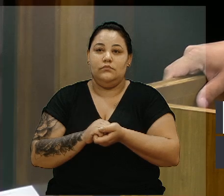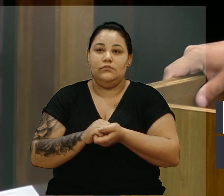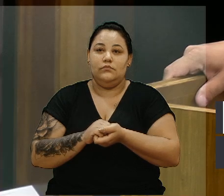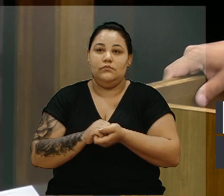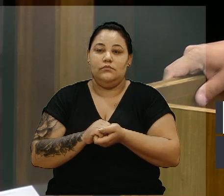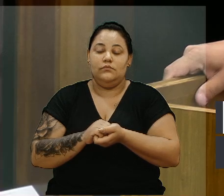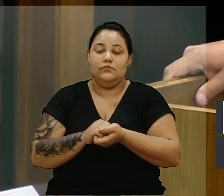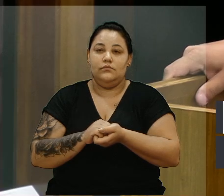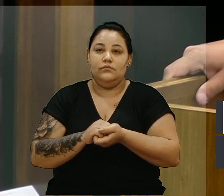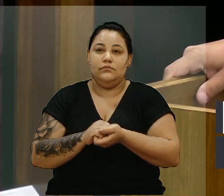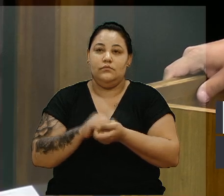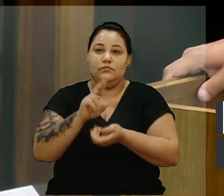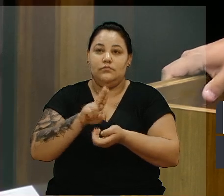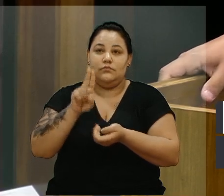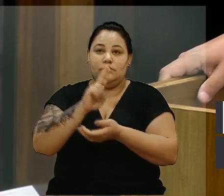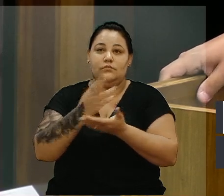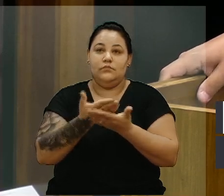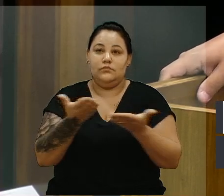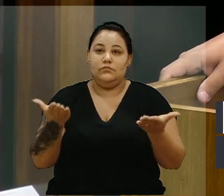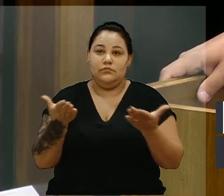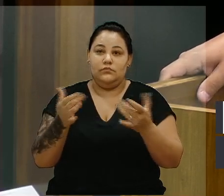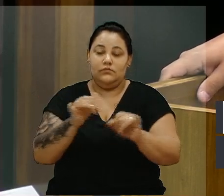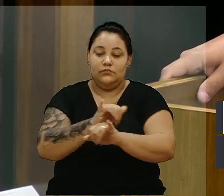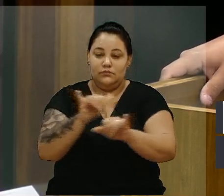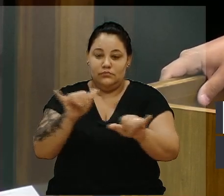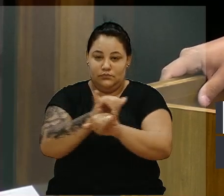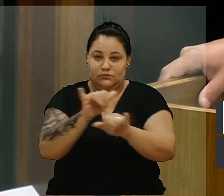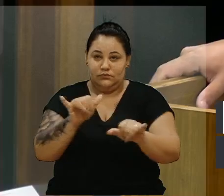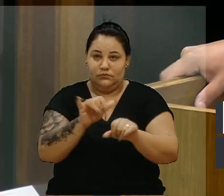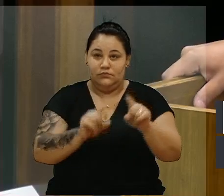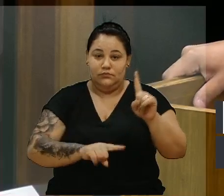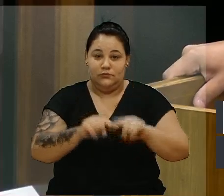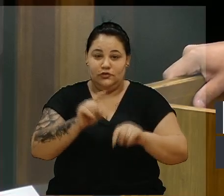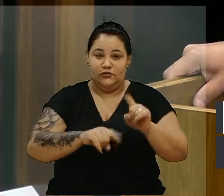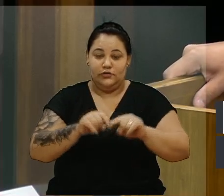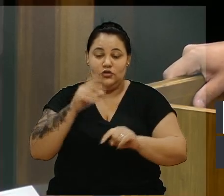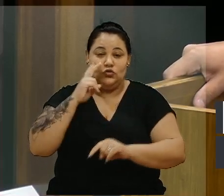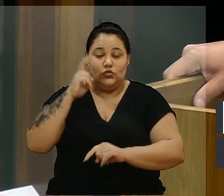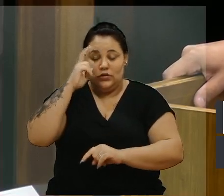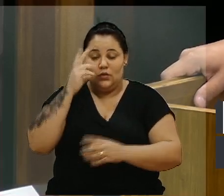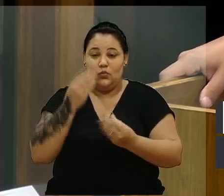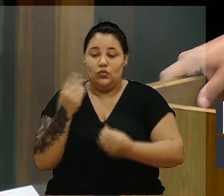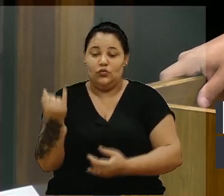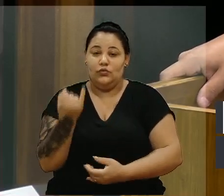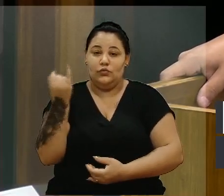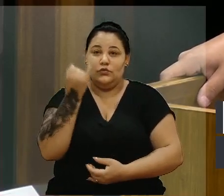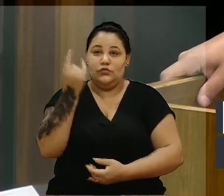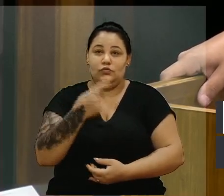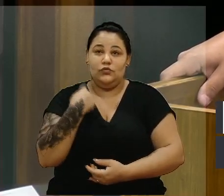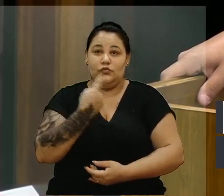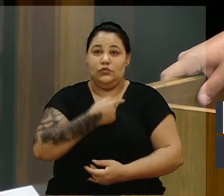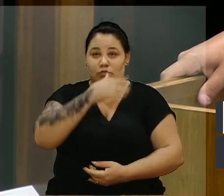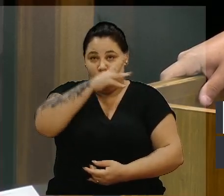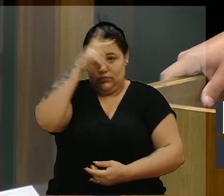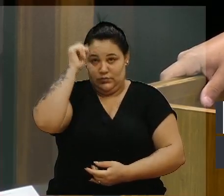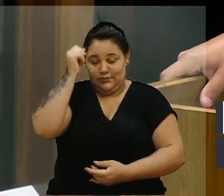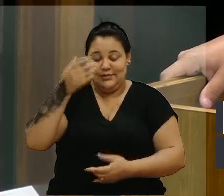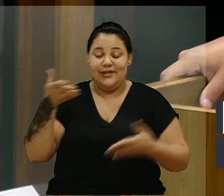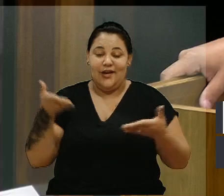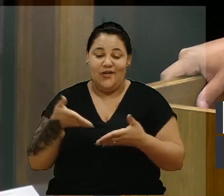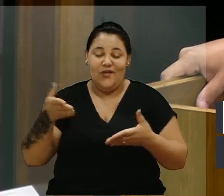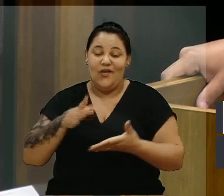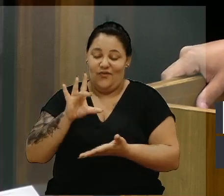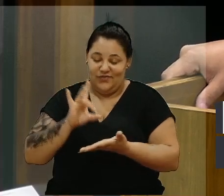para divulgar uma atividade cultural super importante para o nosso município, que é o retorno